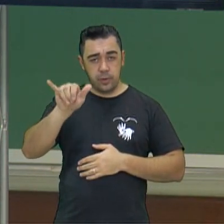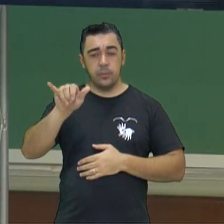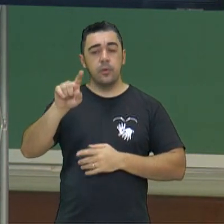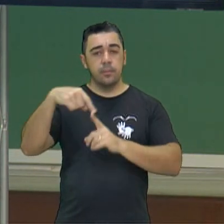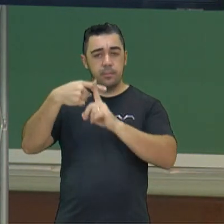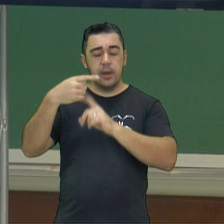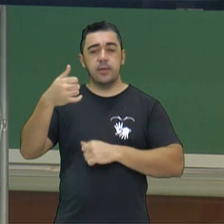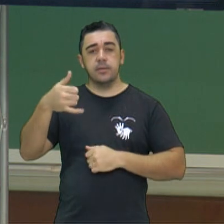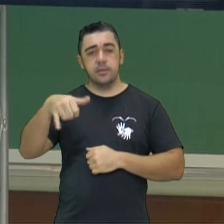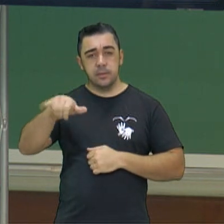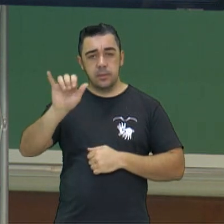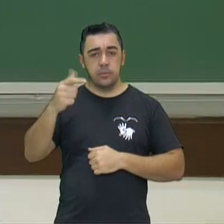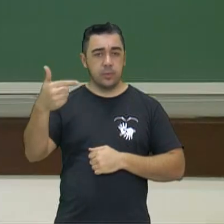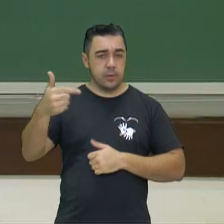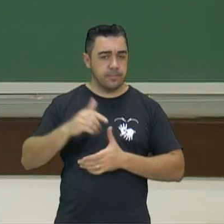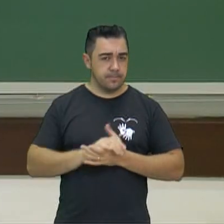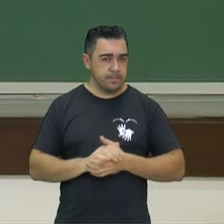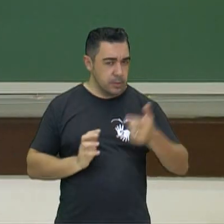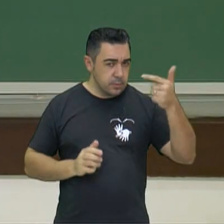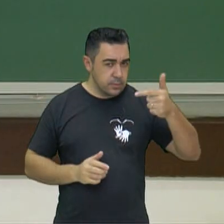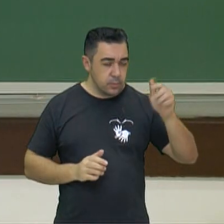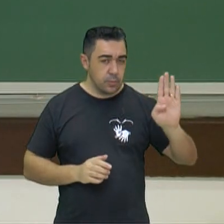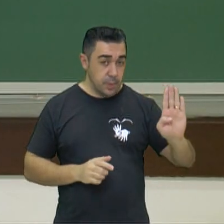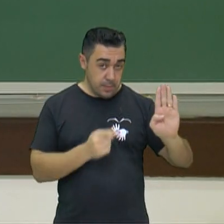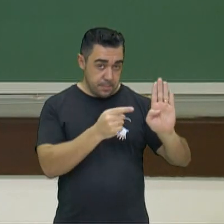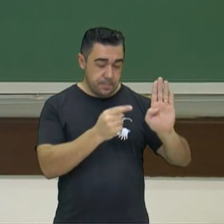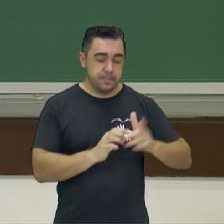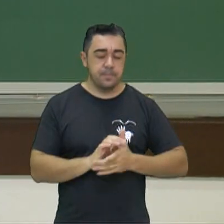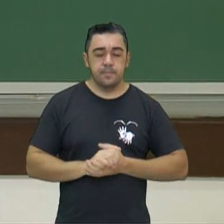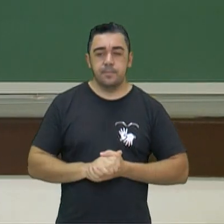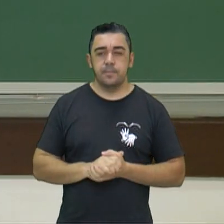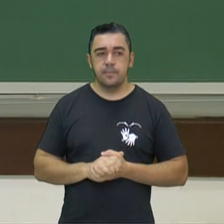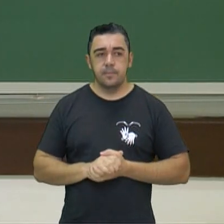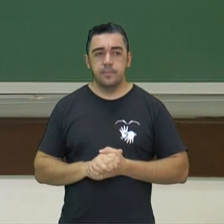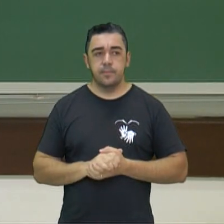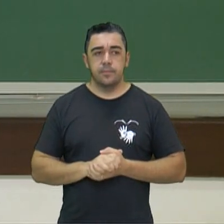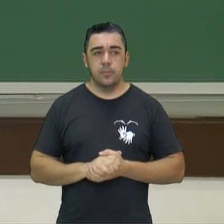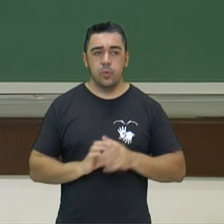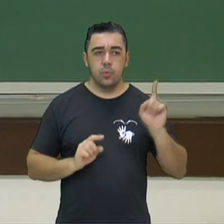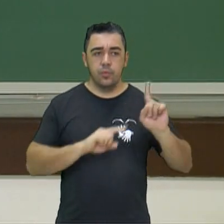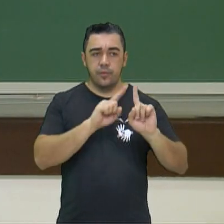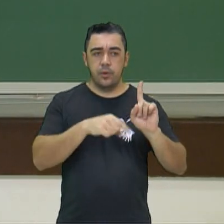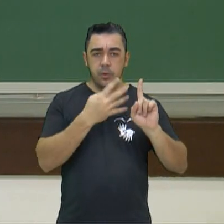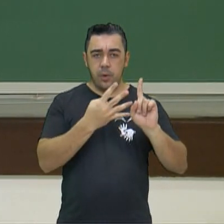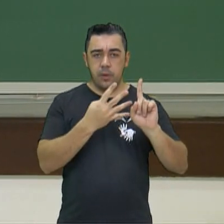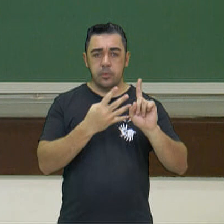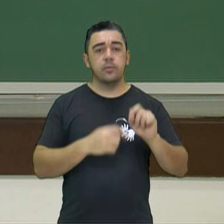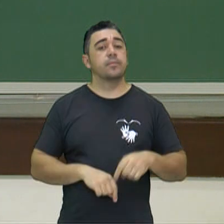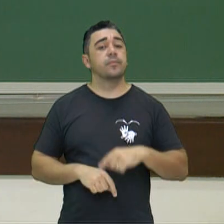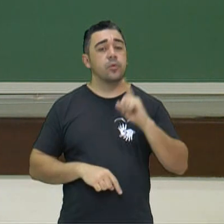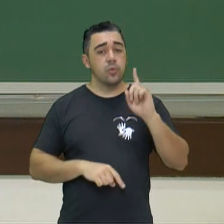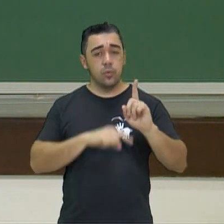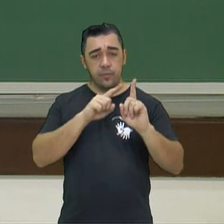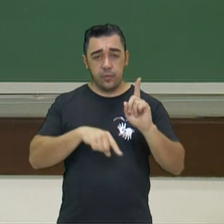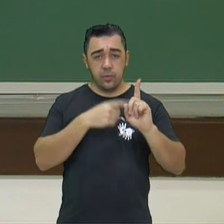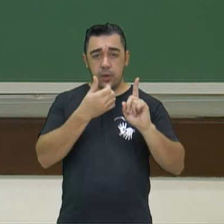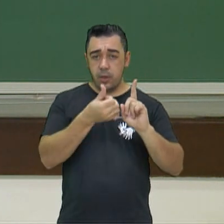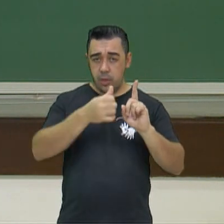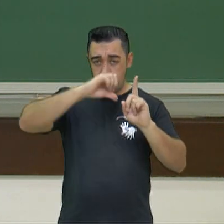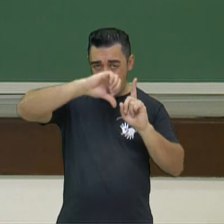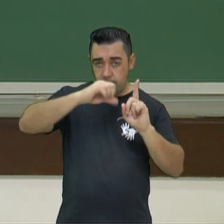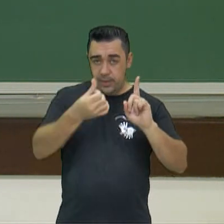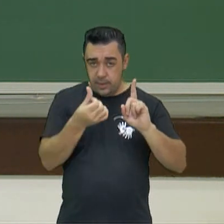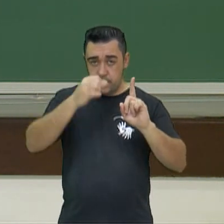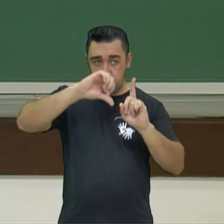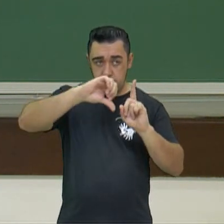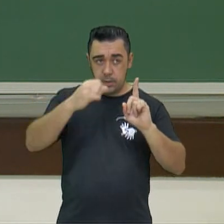mais y ao quadrado. Vamos para o segundo? Letra B, 1,4, quadrado do primeiro termo, 1,4